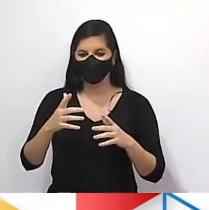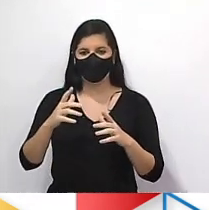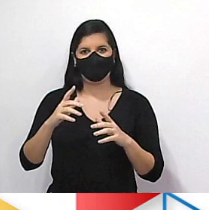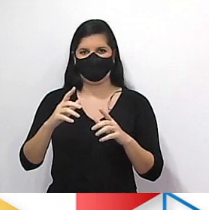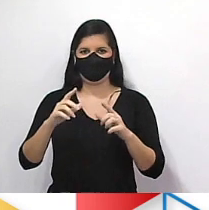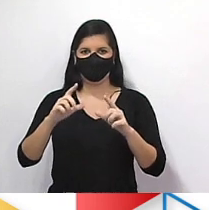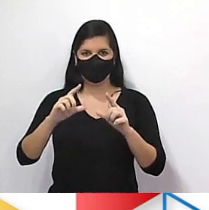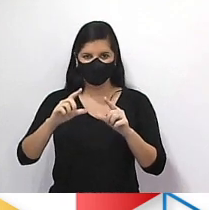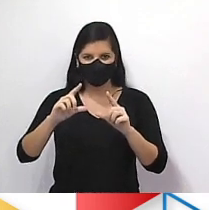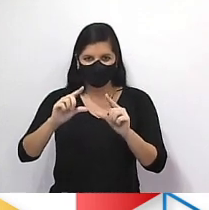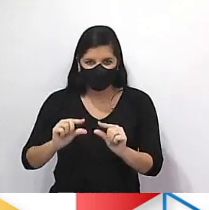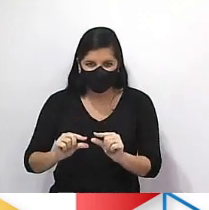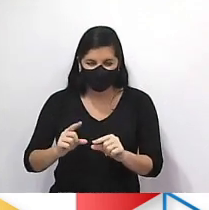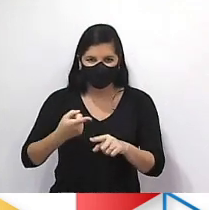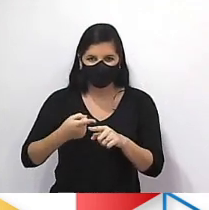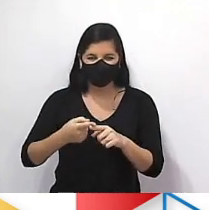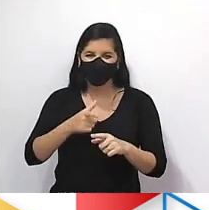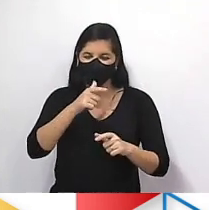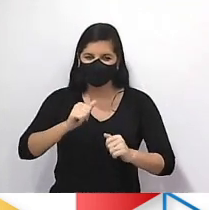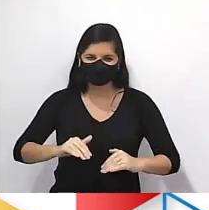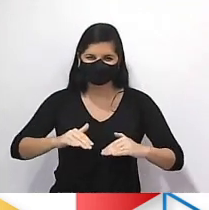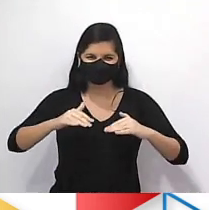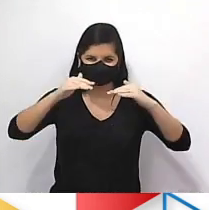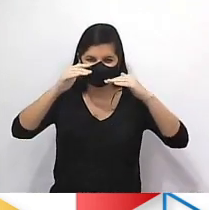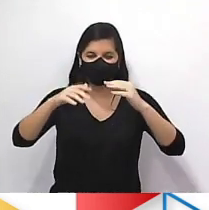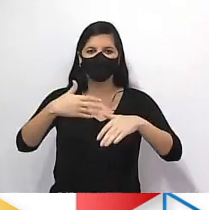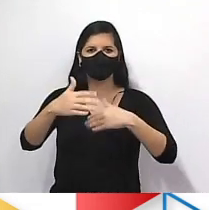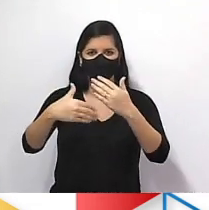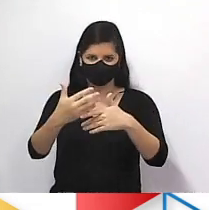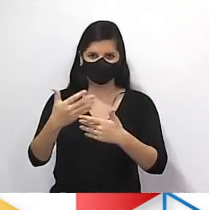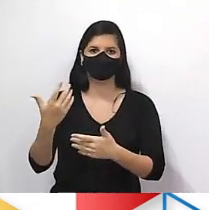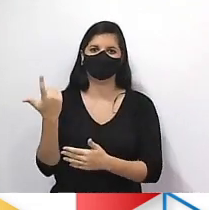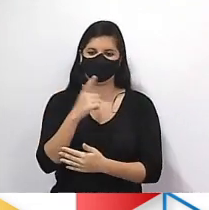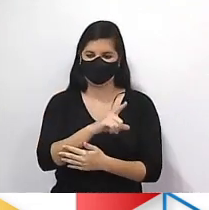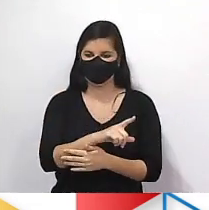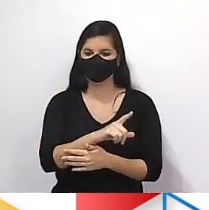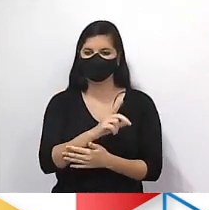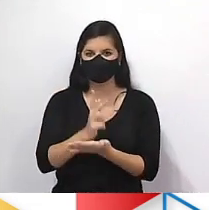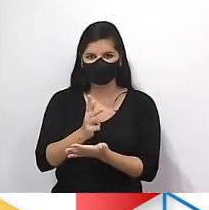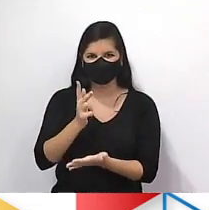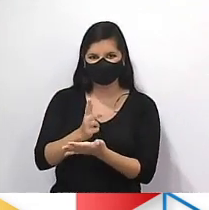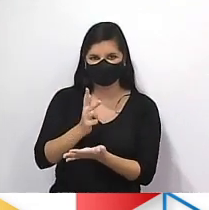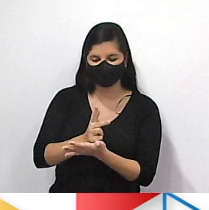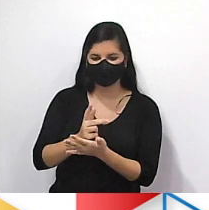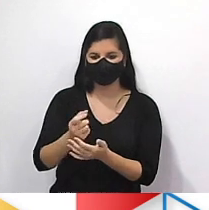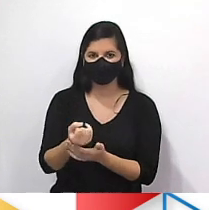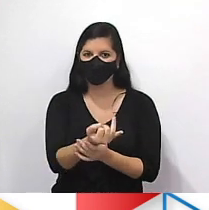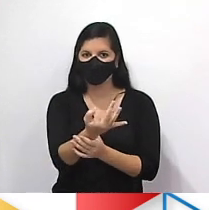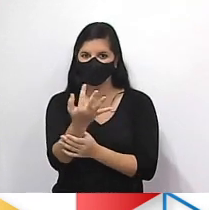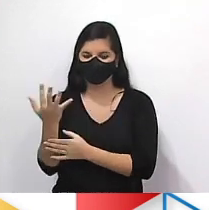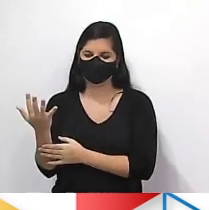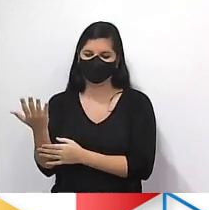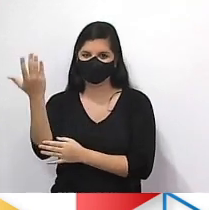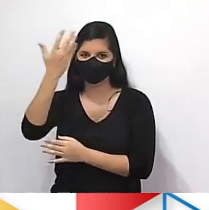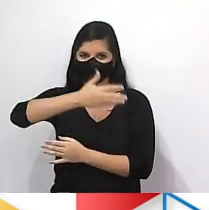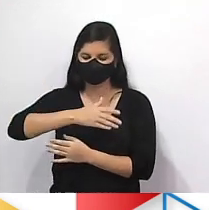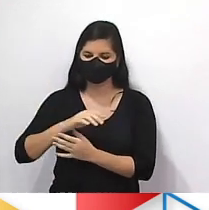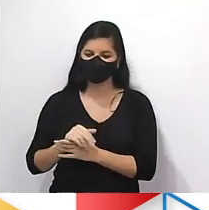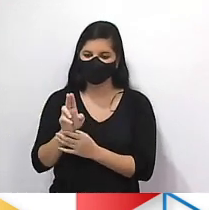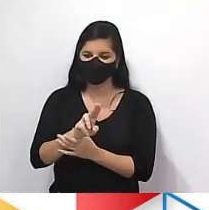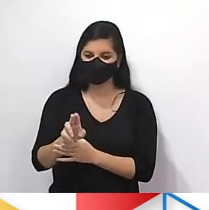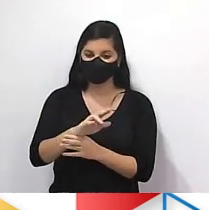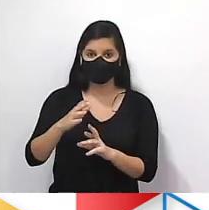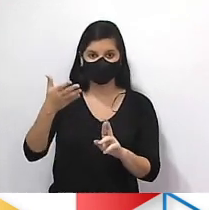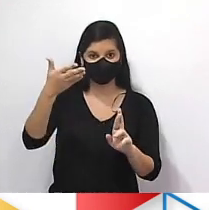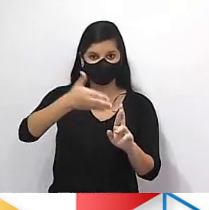porque estava inundada, depois ela alongava um pouquinho. Então por isso que tinha que estar sempre sendo medida. E aí eles utilizavam essa